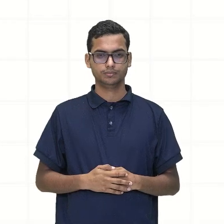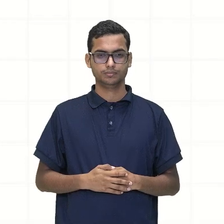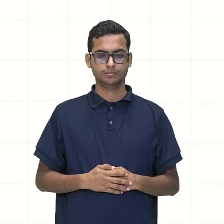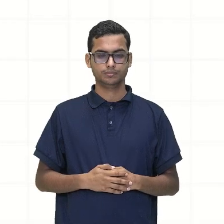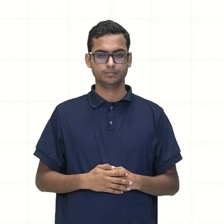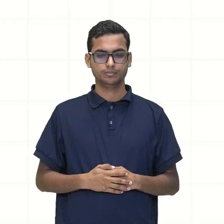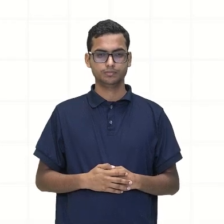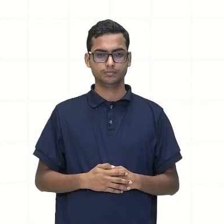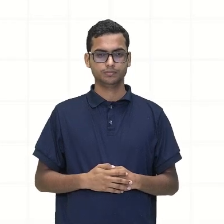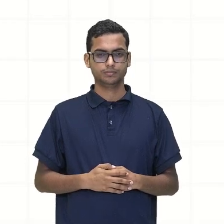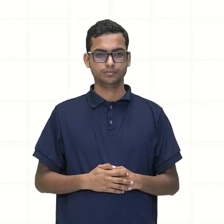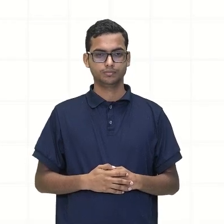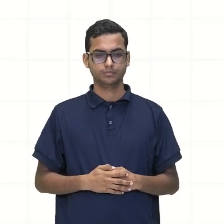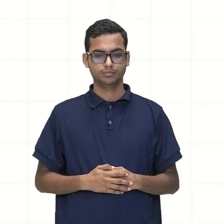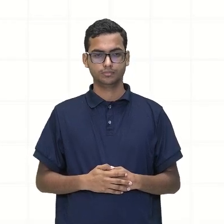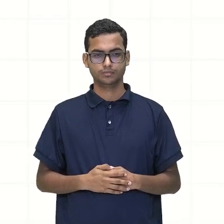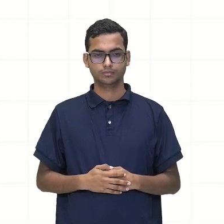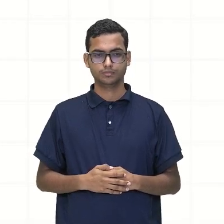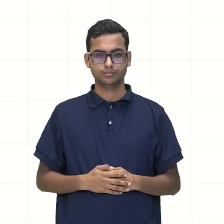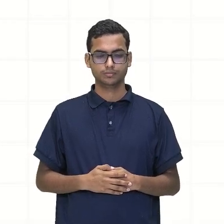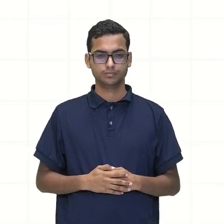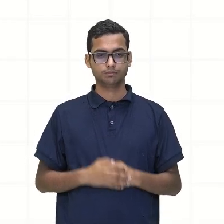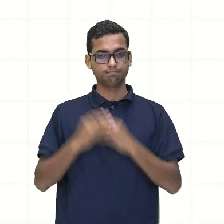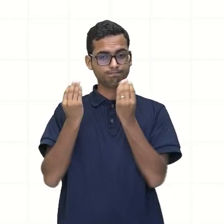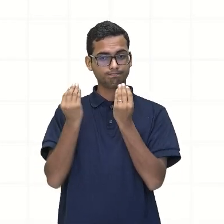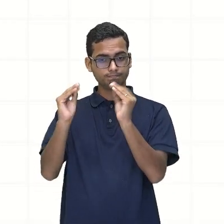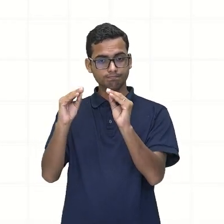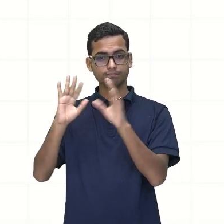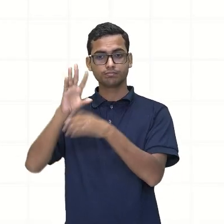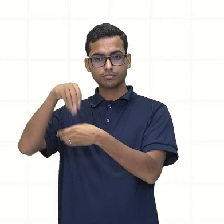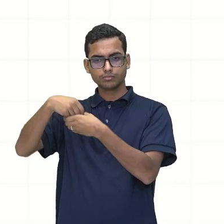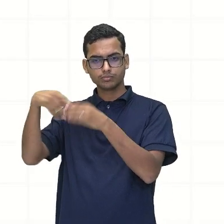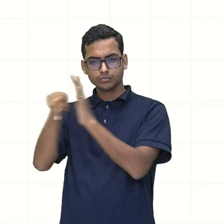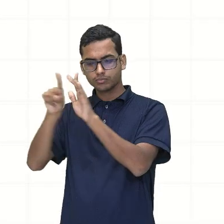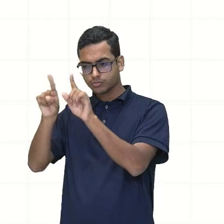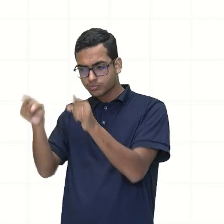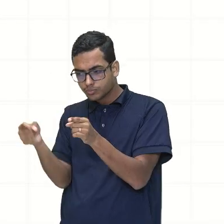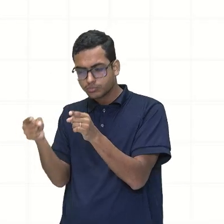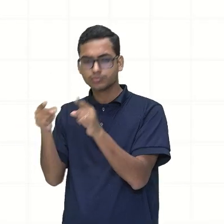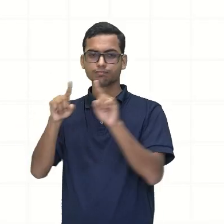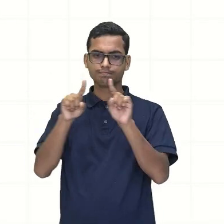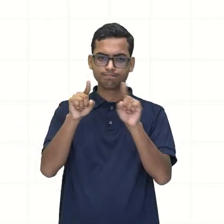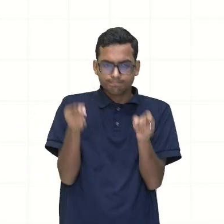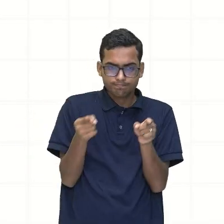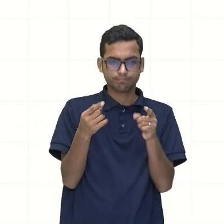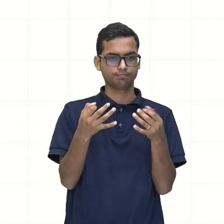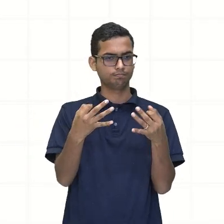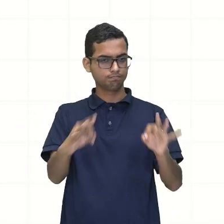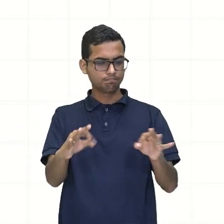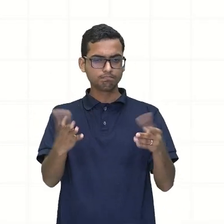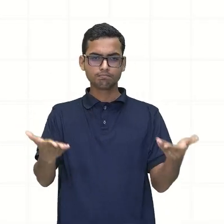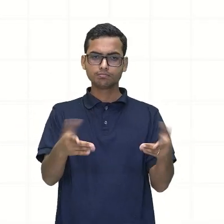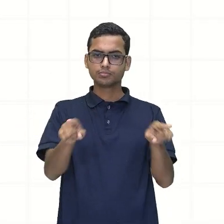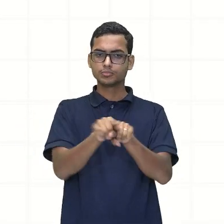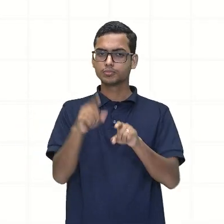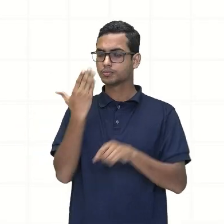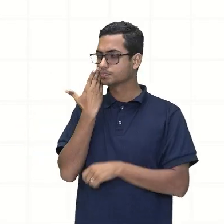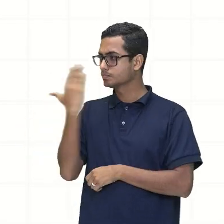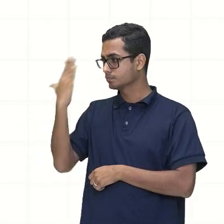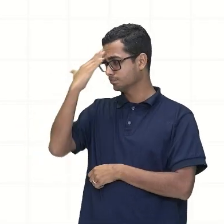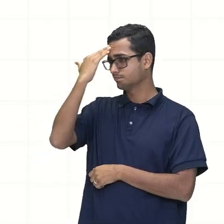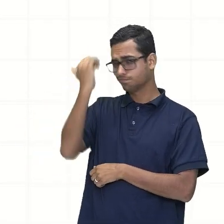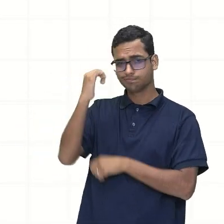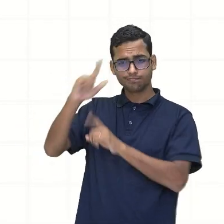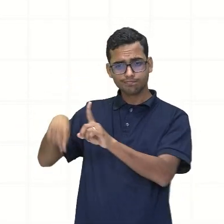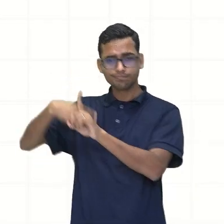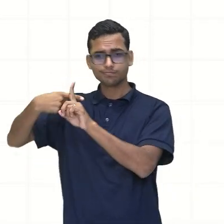positivo. Então, eu já vou colocar ele aqui dentro do parêntese. Já sei que ele vai ser positivo. Agora, só falta a gente ver